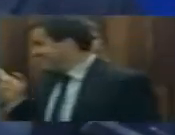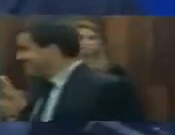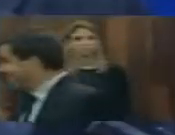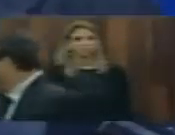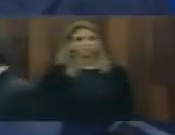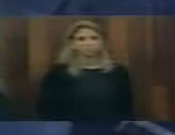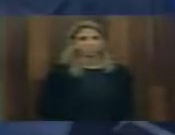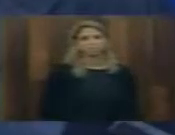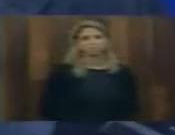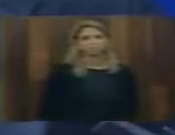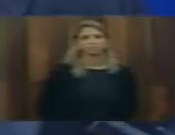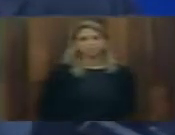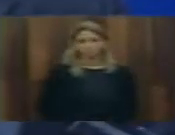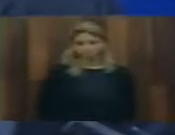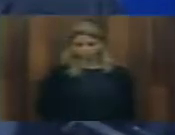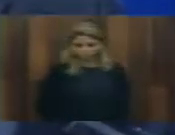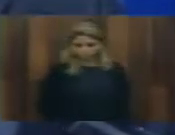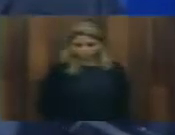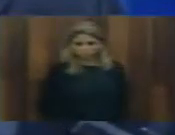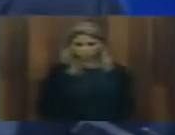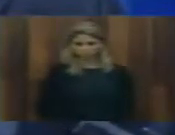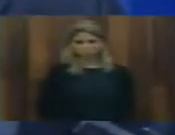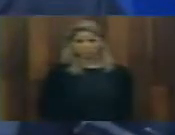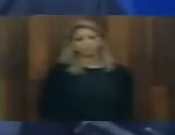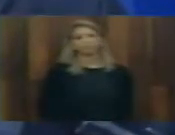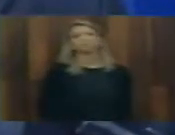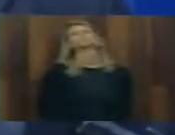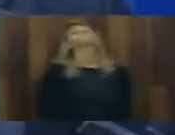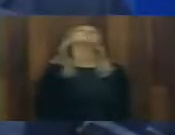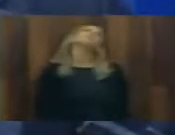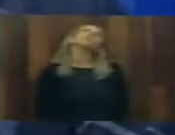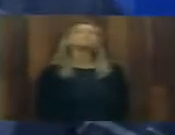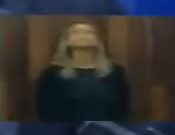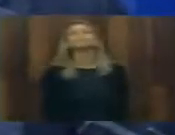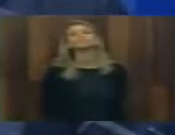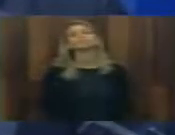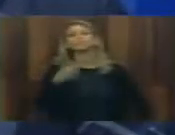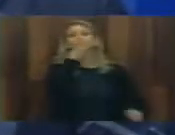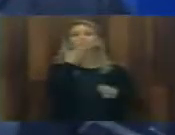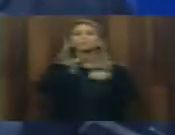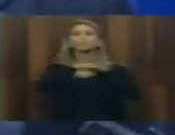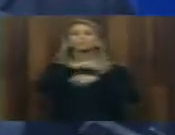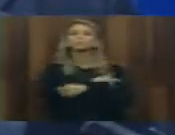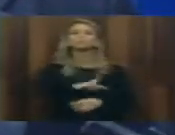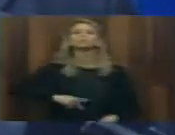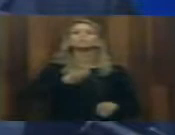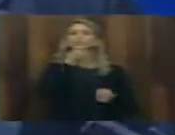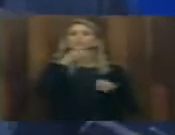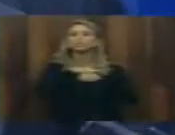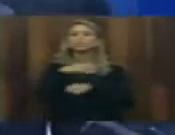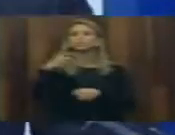Boa noite, senhor presidente. Boa noite, nobre vereador. Boa noite a todos presentes aí.